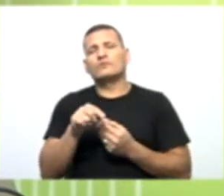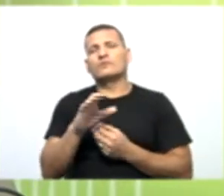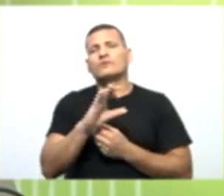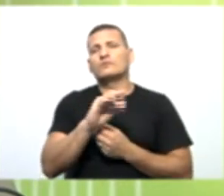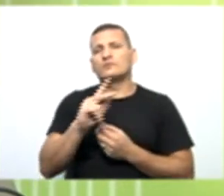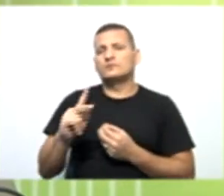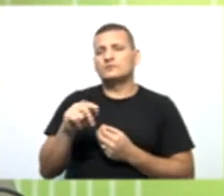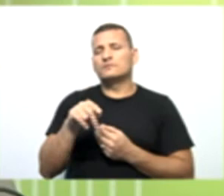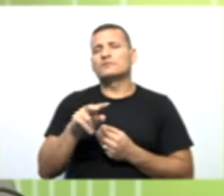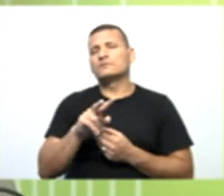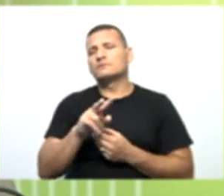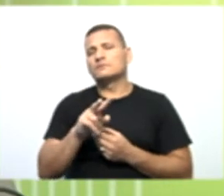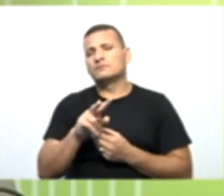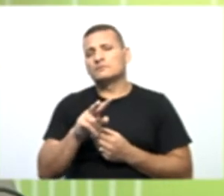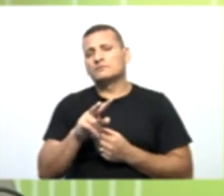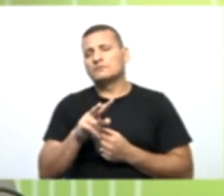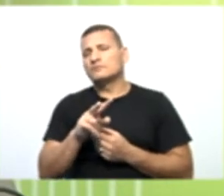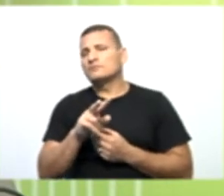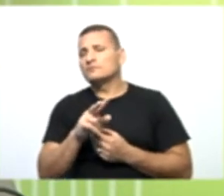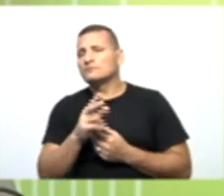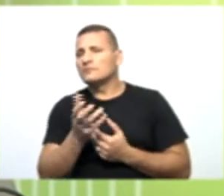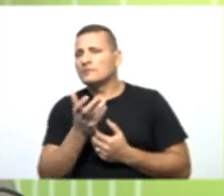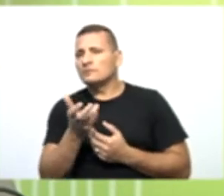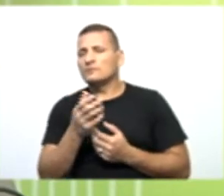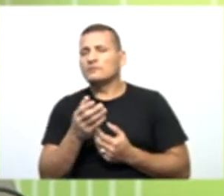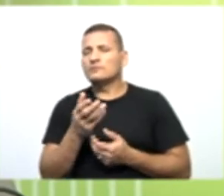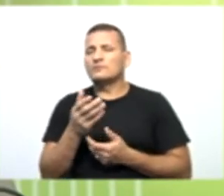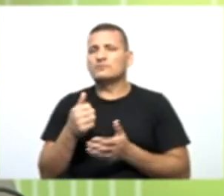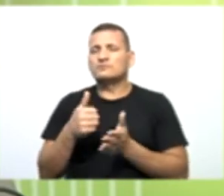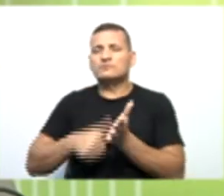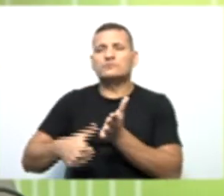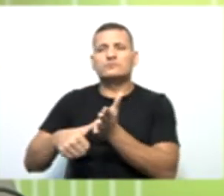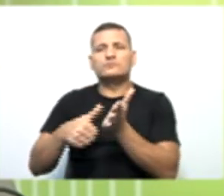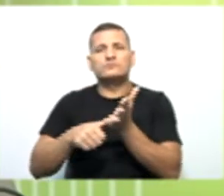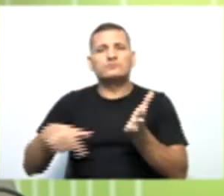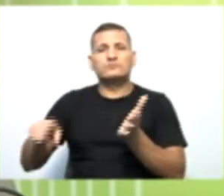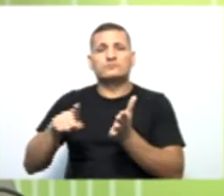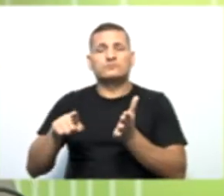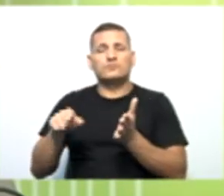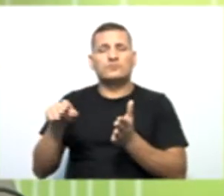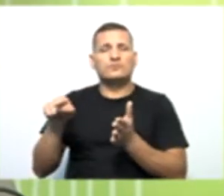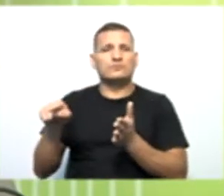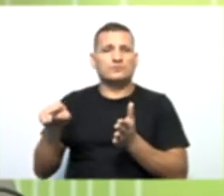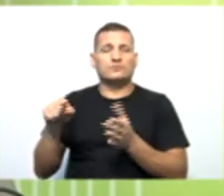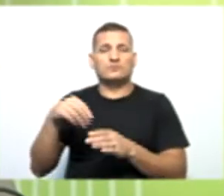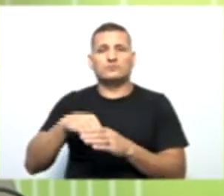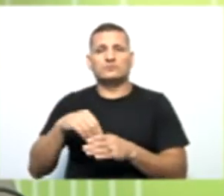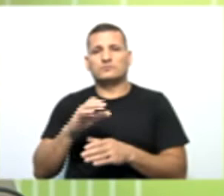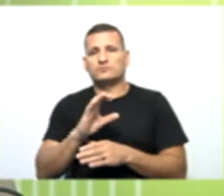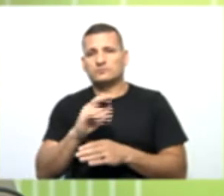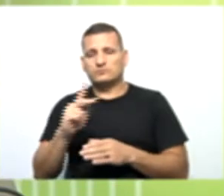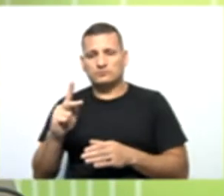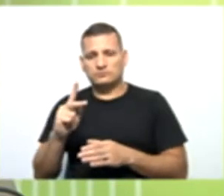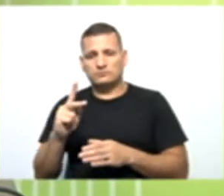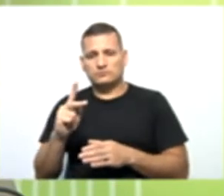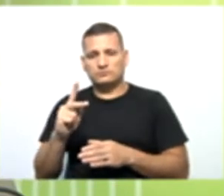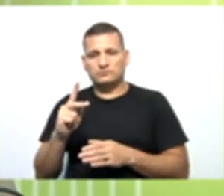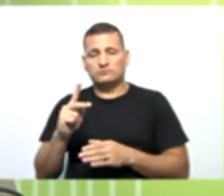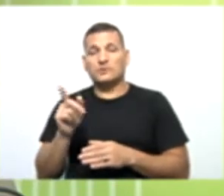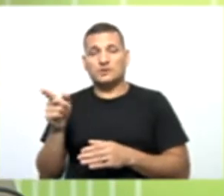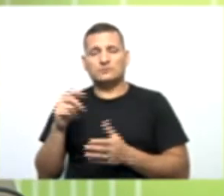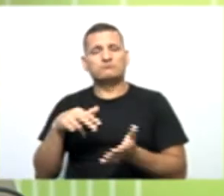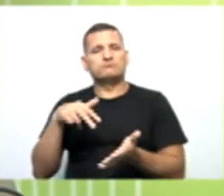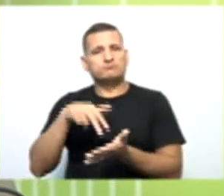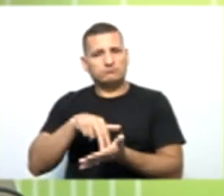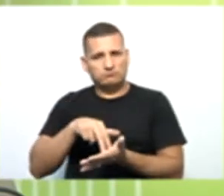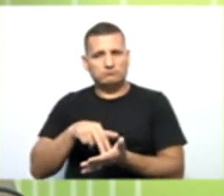que eu quero como cooperado e também que eu quero dos outros cooperados dentro dessa cooperativa. Esse posicionamento